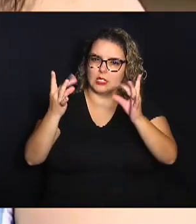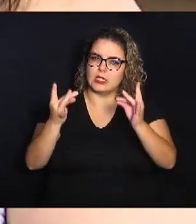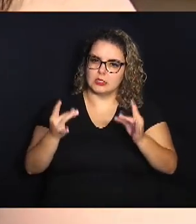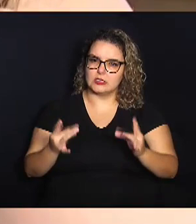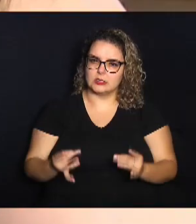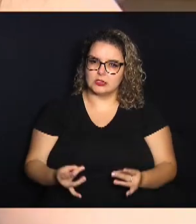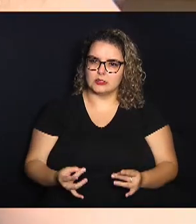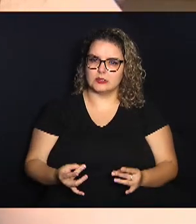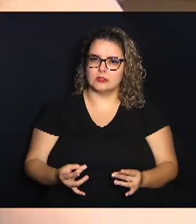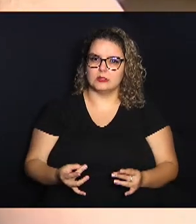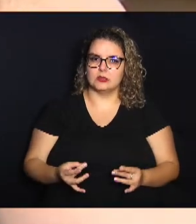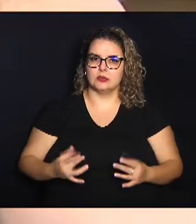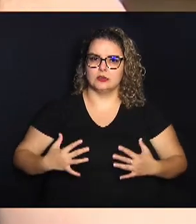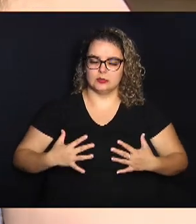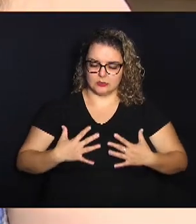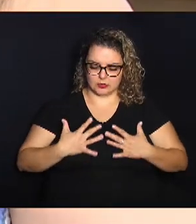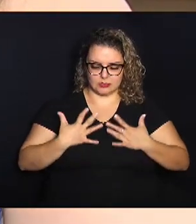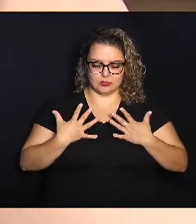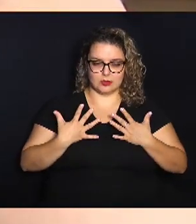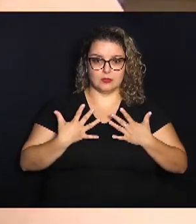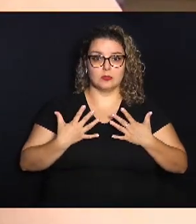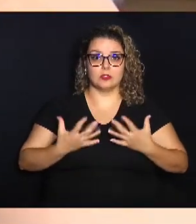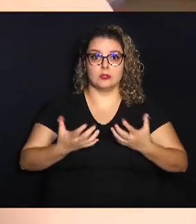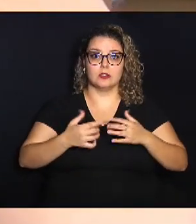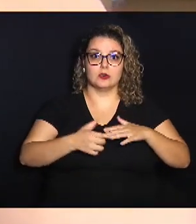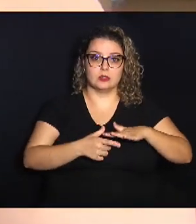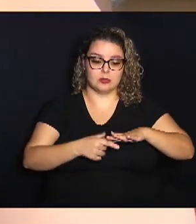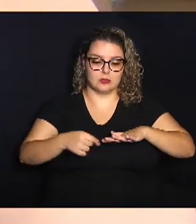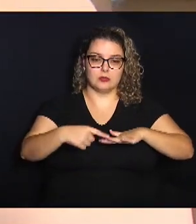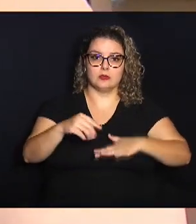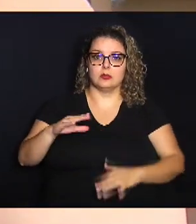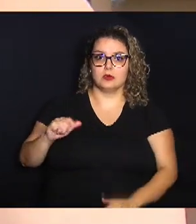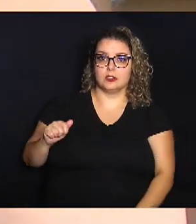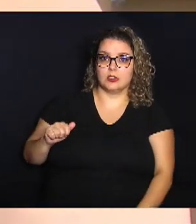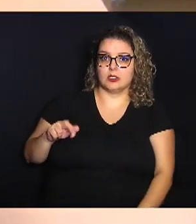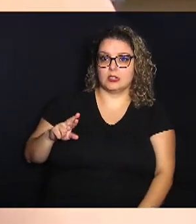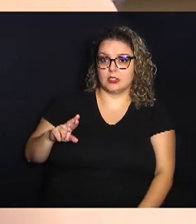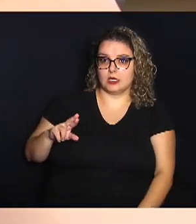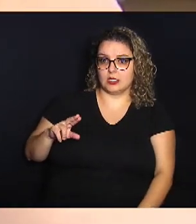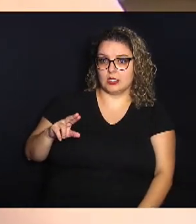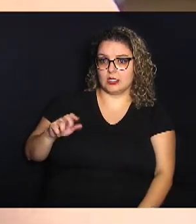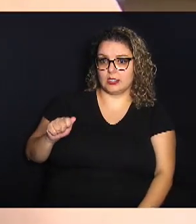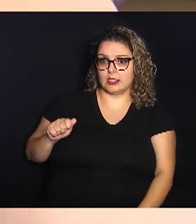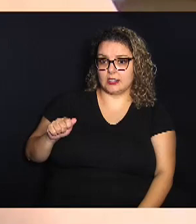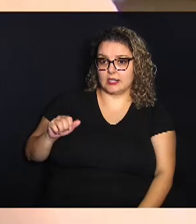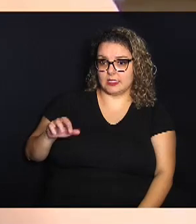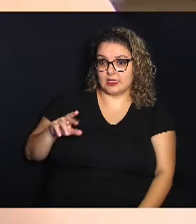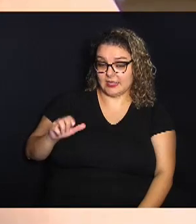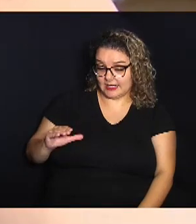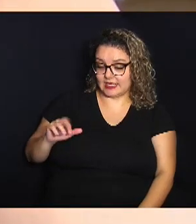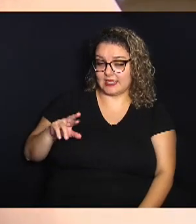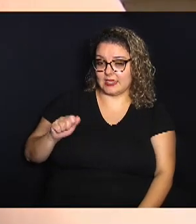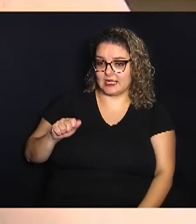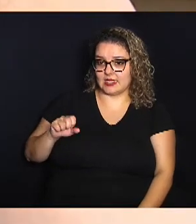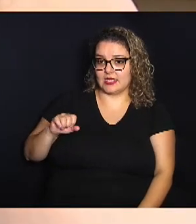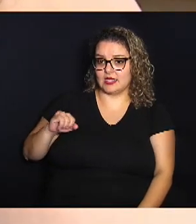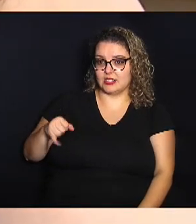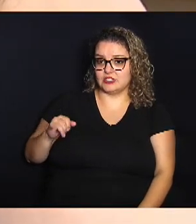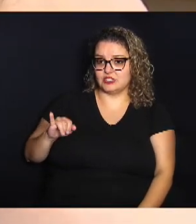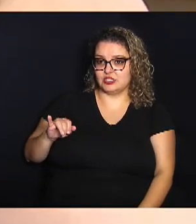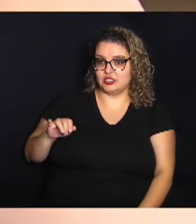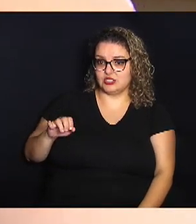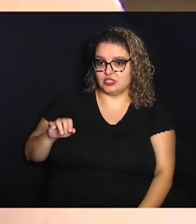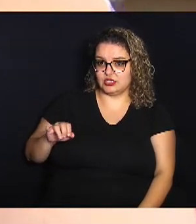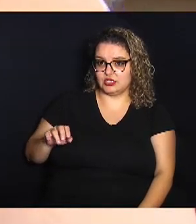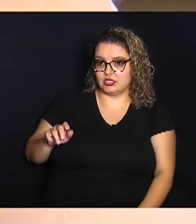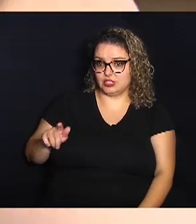do crajiru, porque eu queria demonstrar as folhas do crajiru, principalmente, né, nessa parte, que ficasse a relação